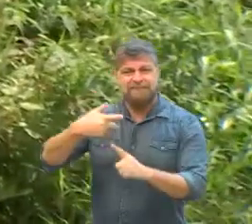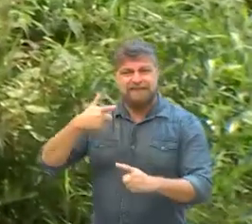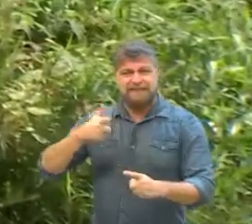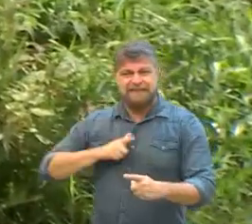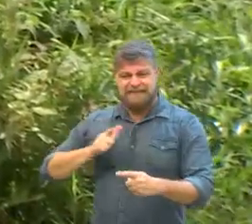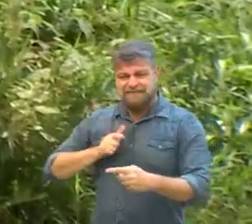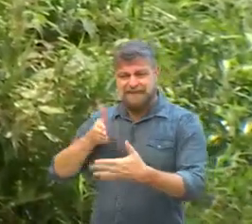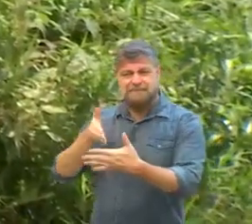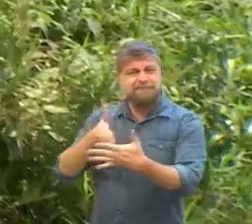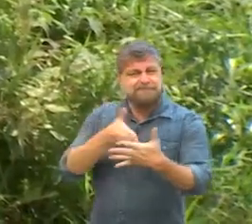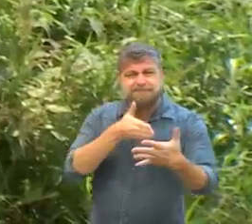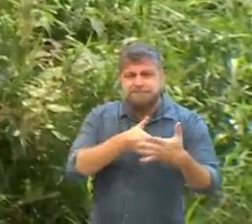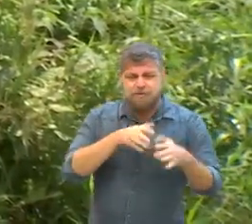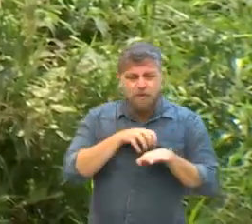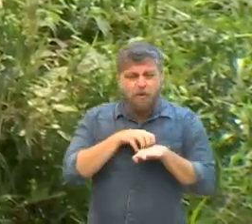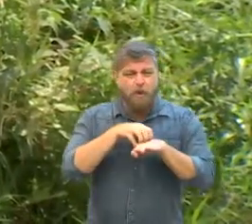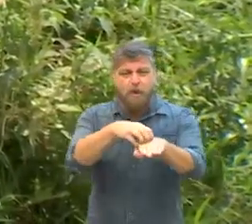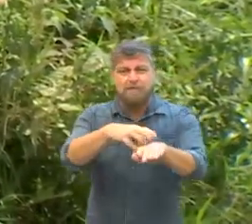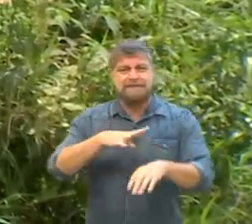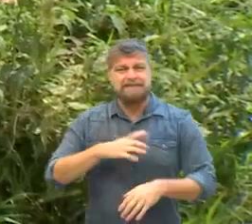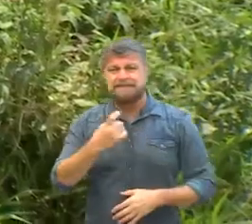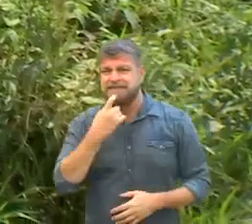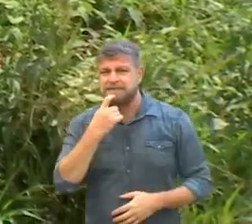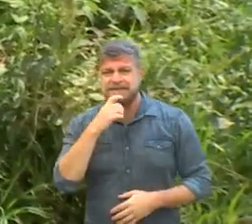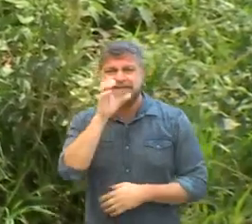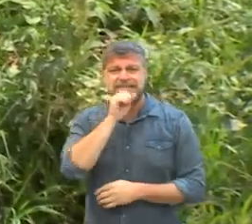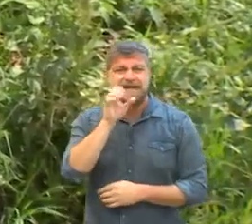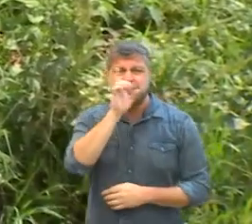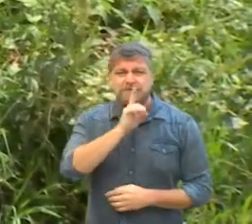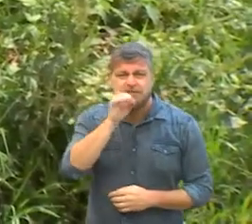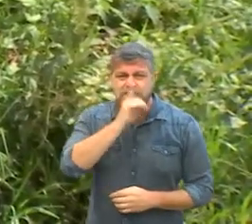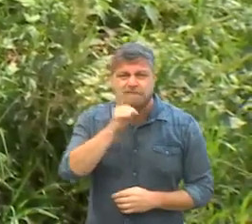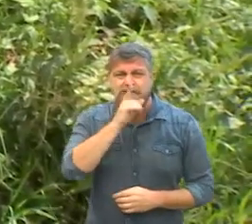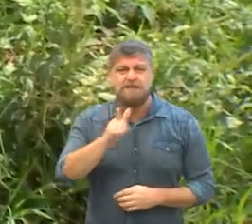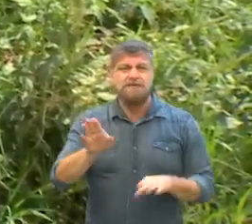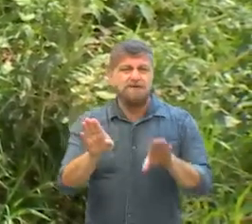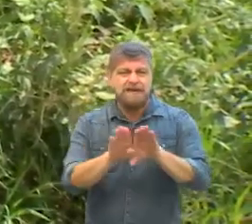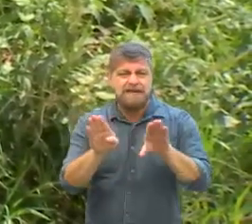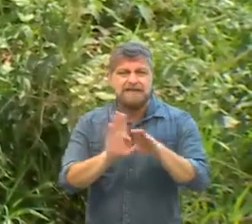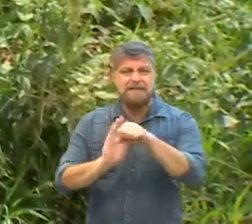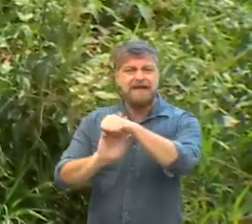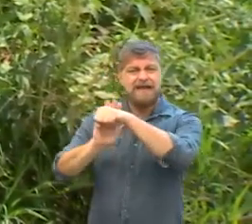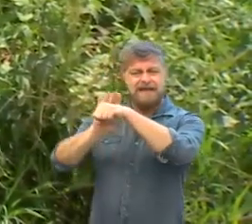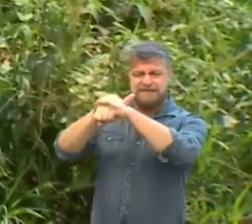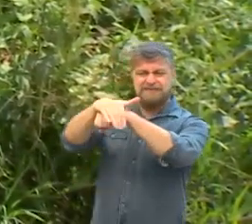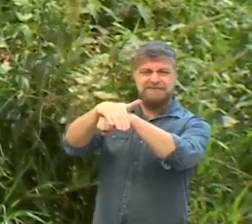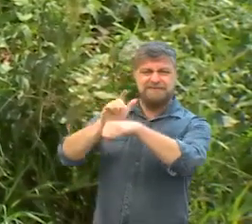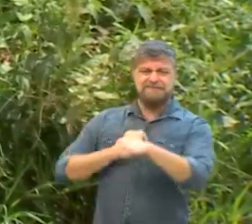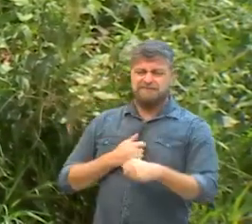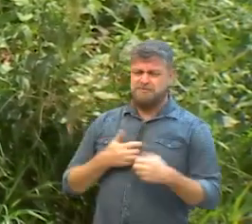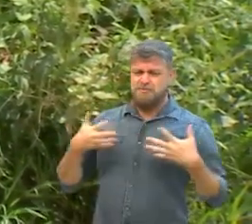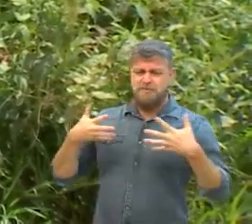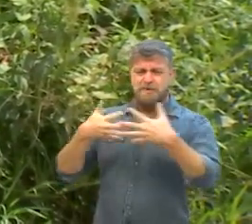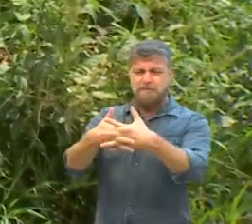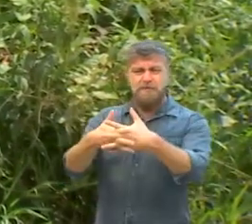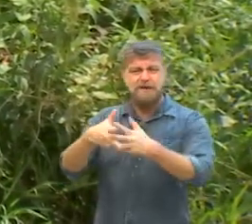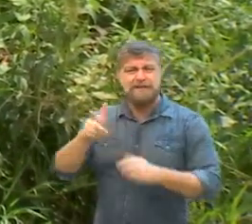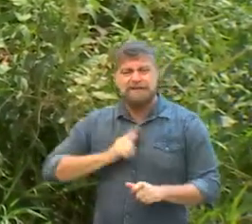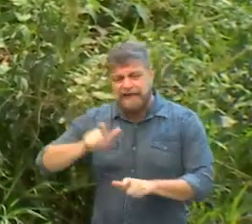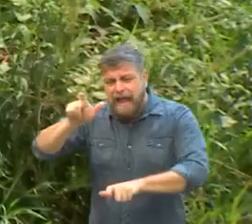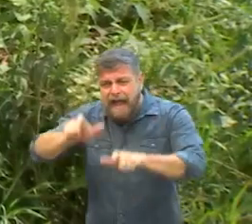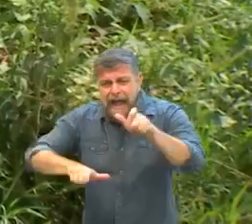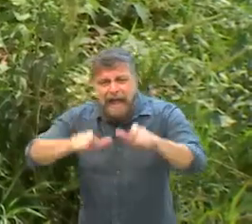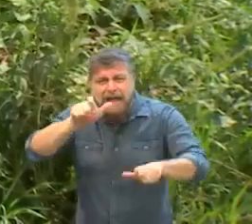Houve restrições nas linhas de Campinas aos finais de semana, feriados e também períodos noturnos, fazendo com que